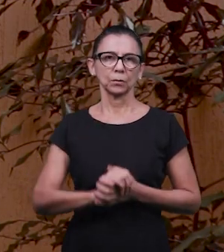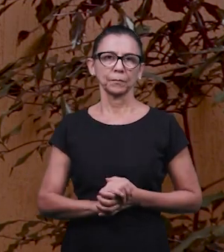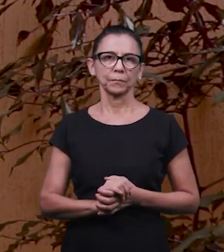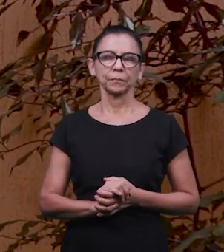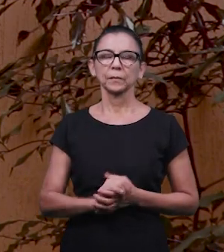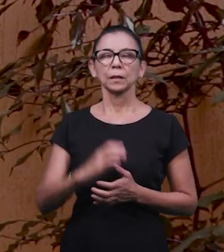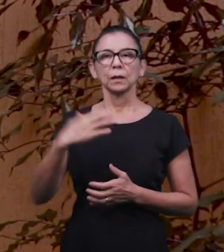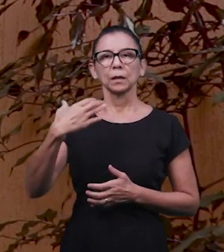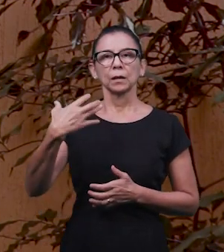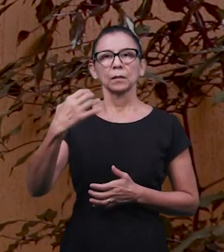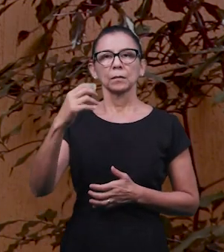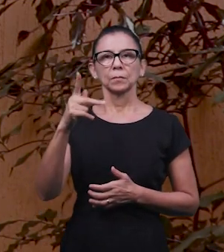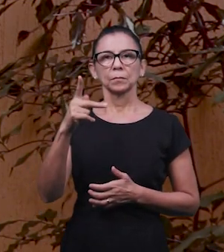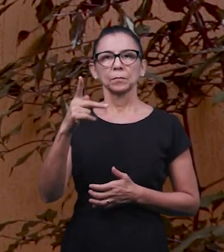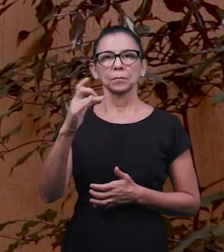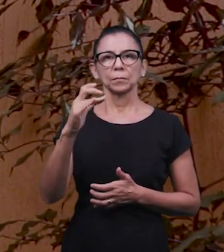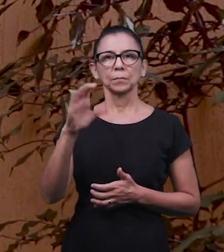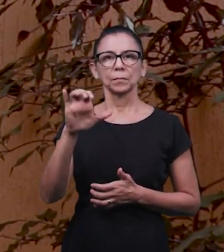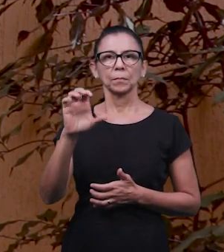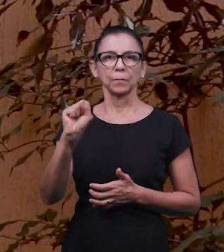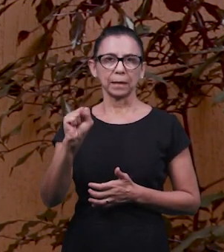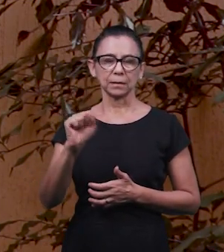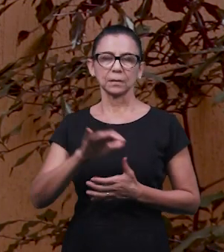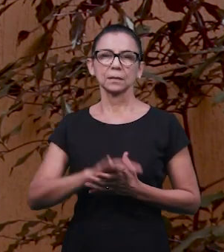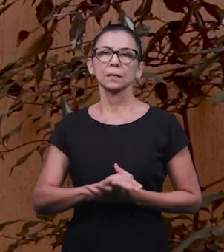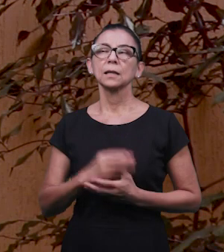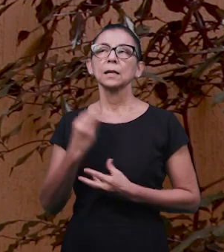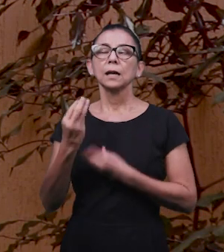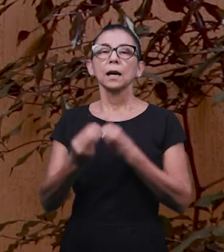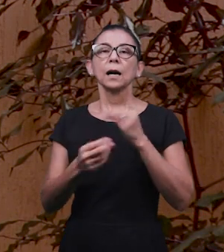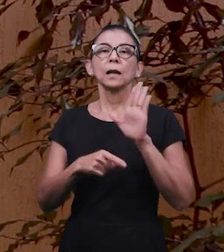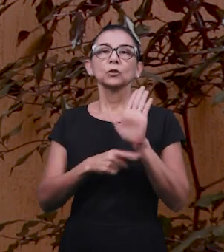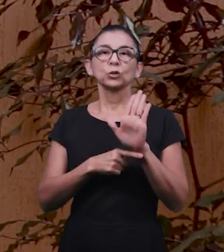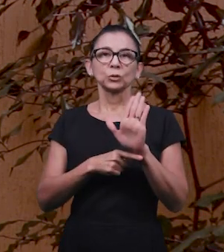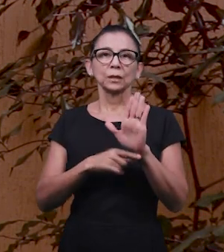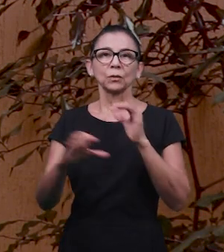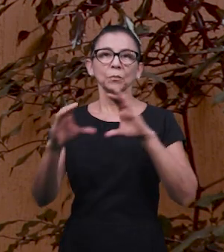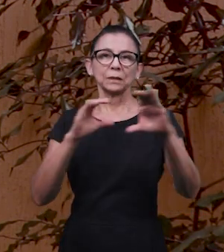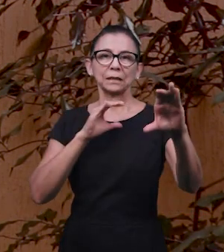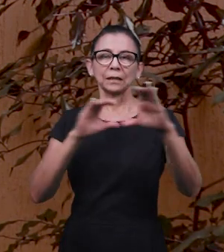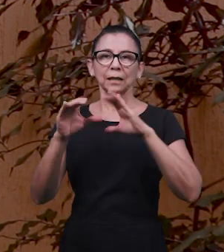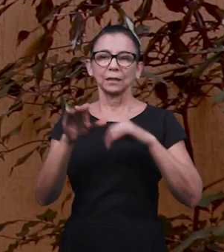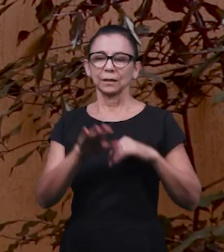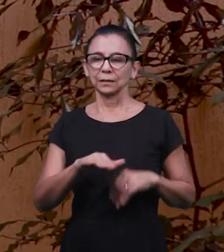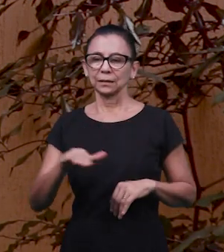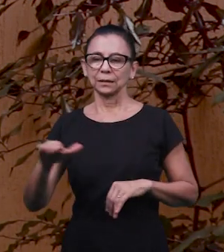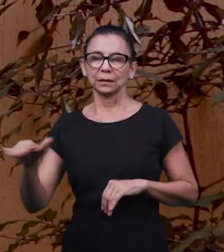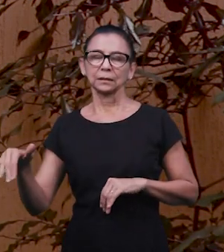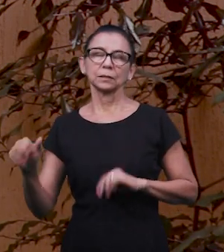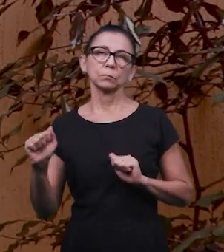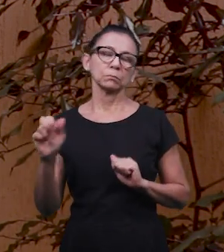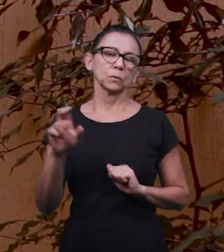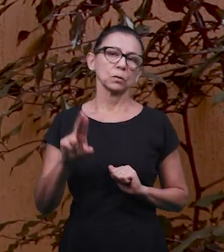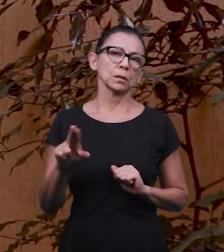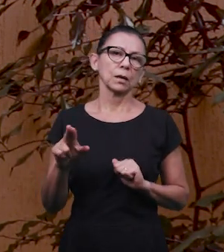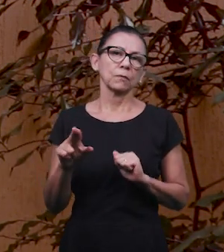Essas figuras, elas são de um sistema de comunicação alternativa aumentativa, é um sistema americano